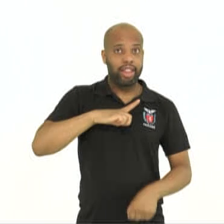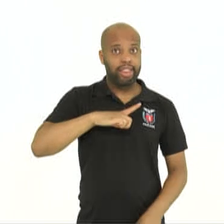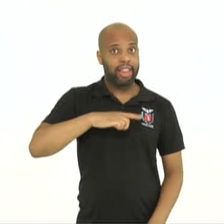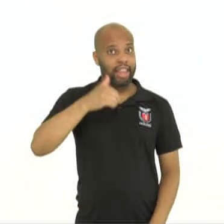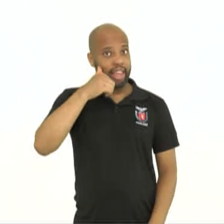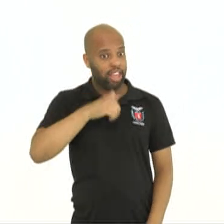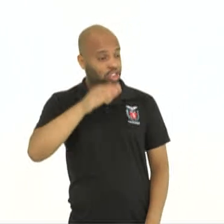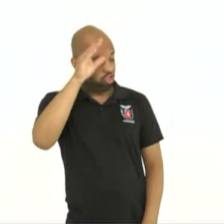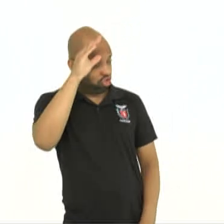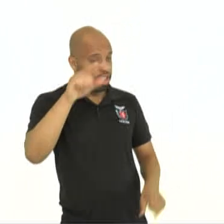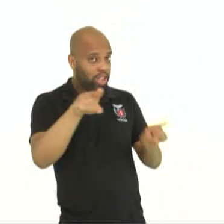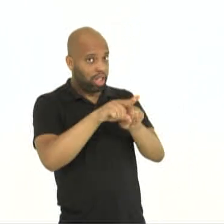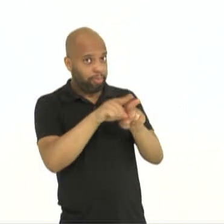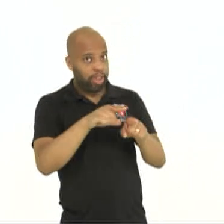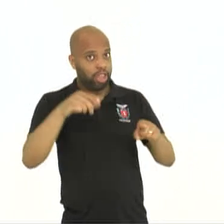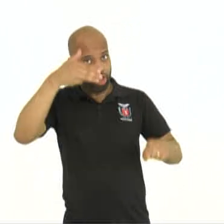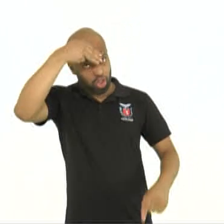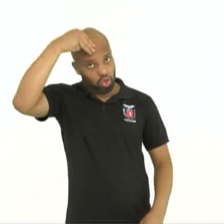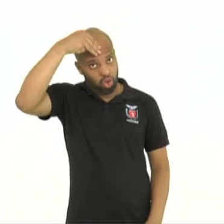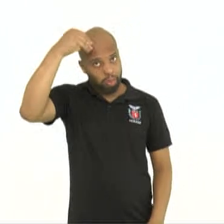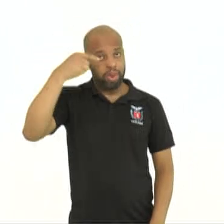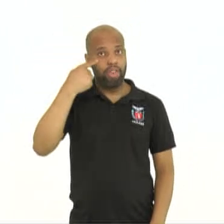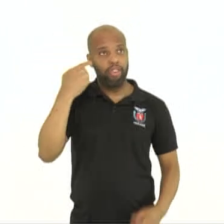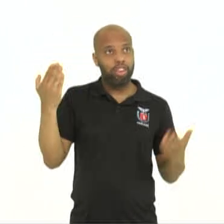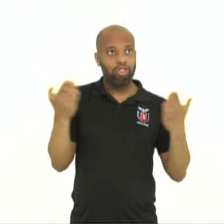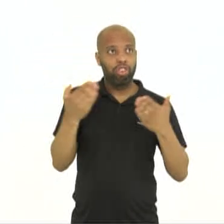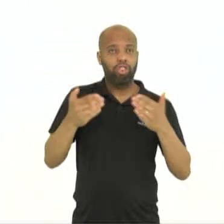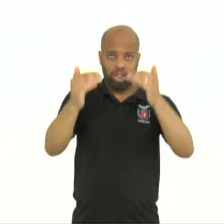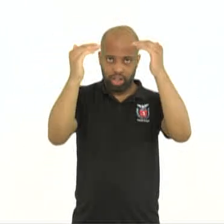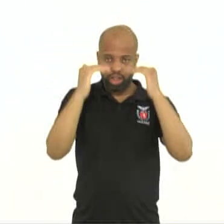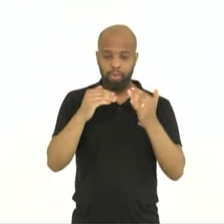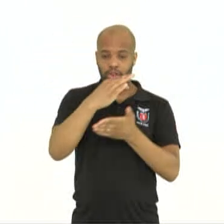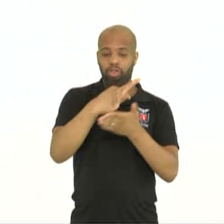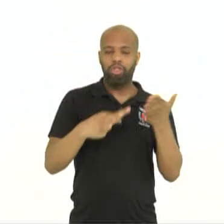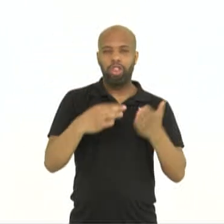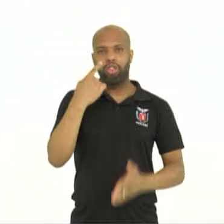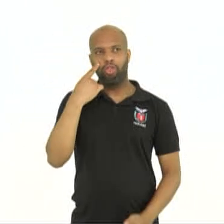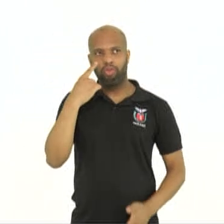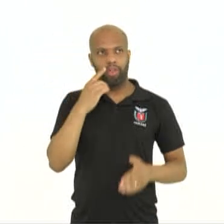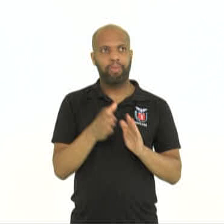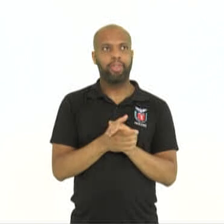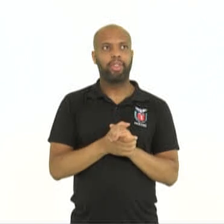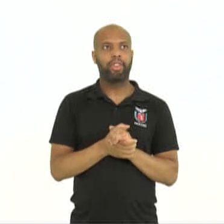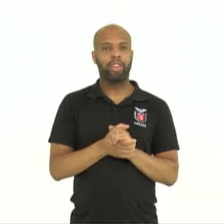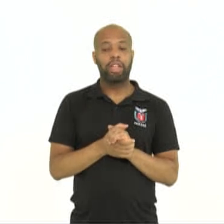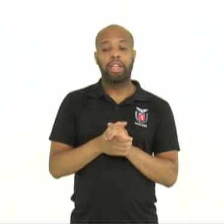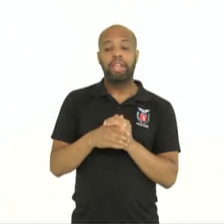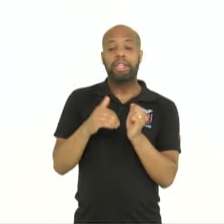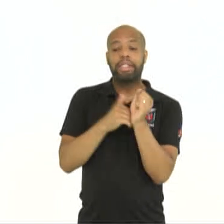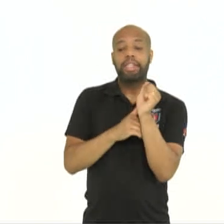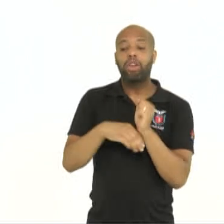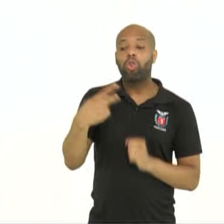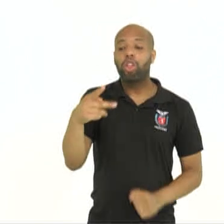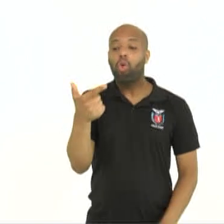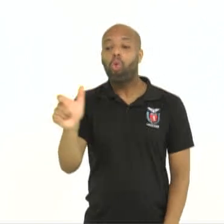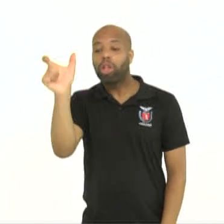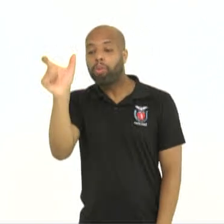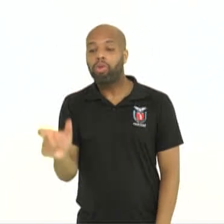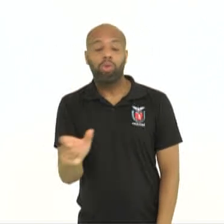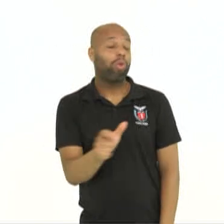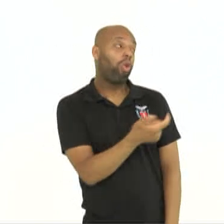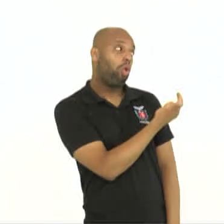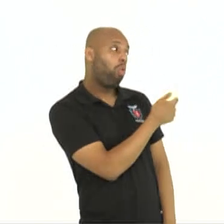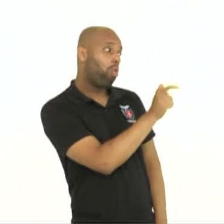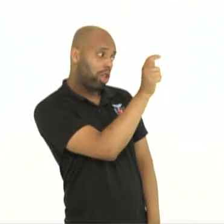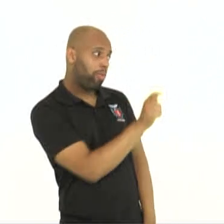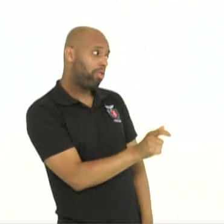né? Observe esse trecho e vamos ver aqui então. O segredo é seu ou dos outros? Dos outros,